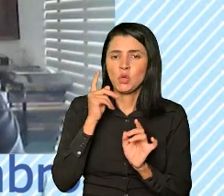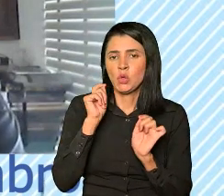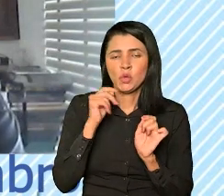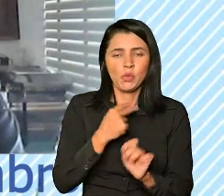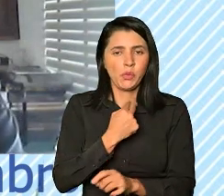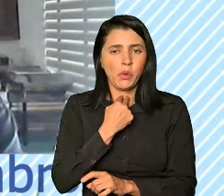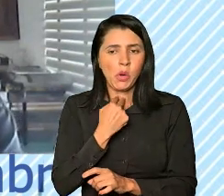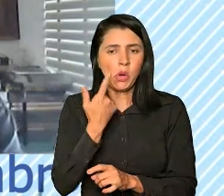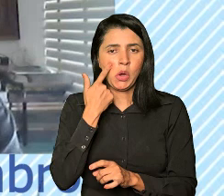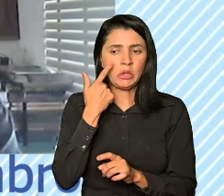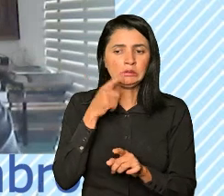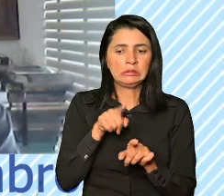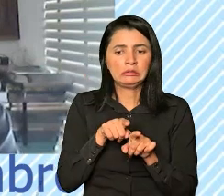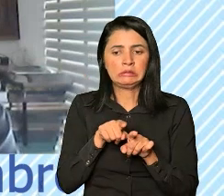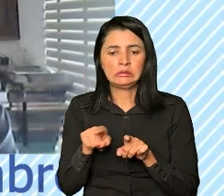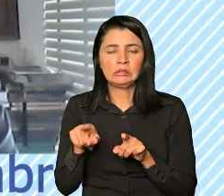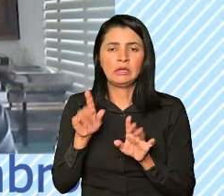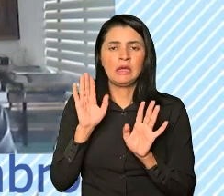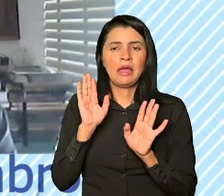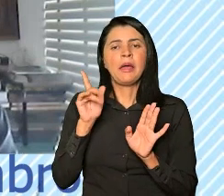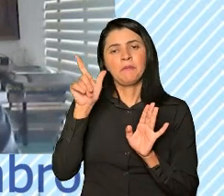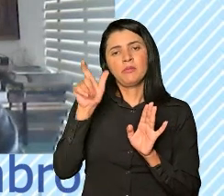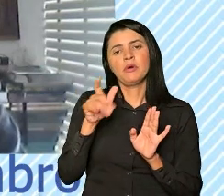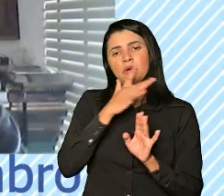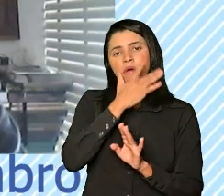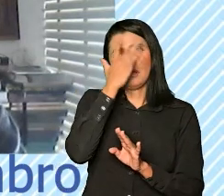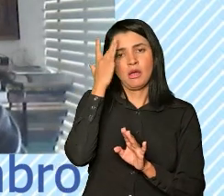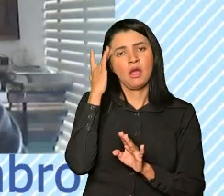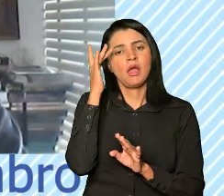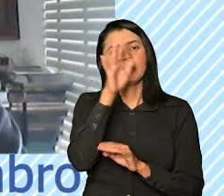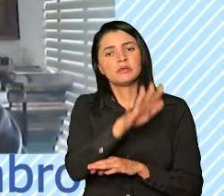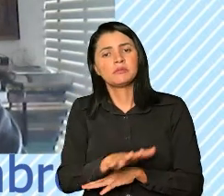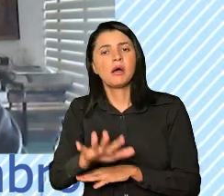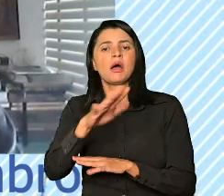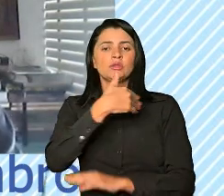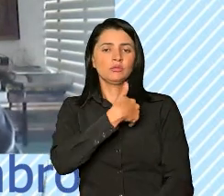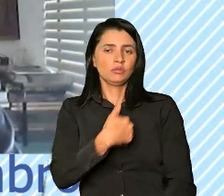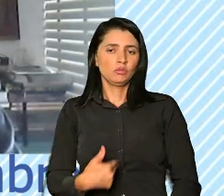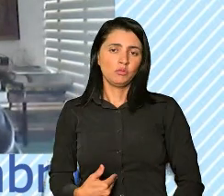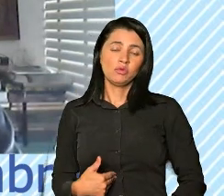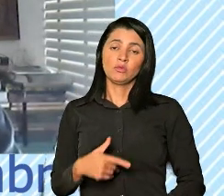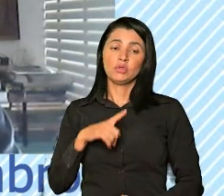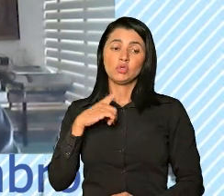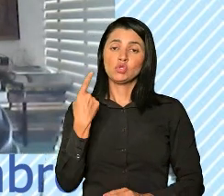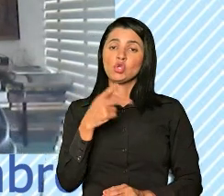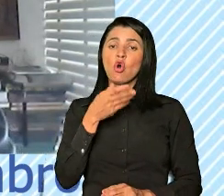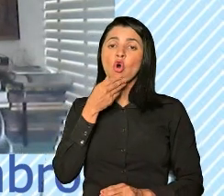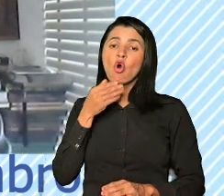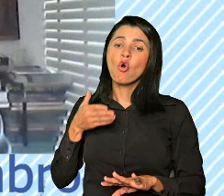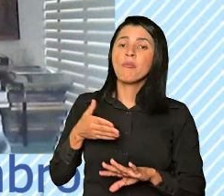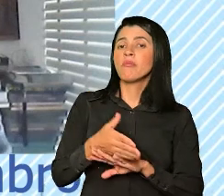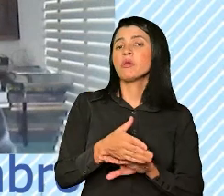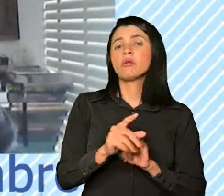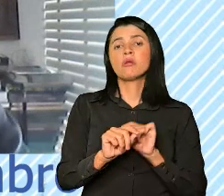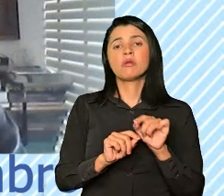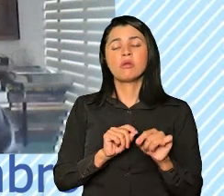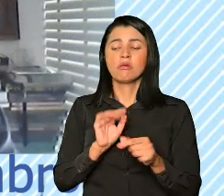por anacronismos, mas são figuras, são espaços públicos ocupados por homens, que transmitem,